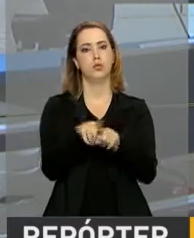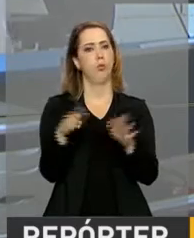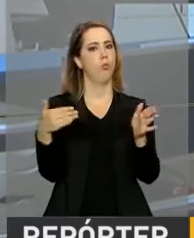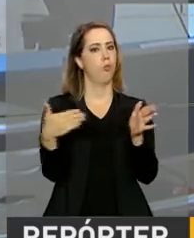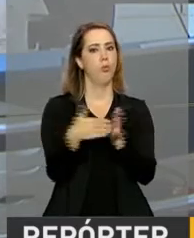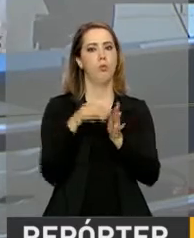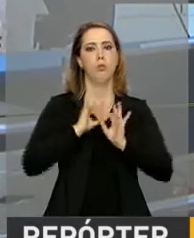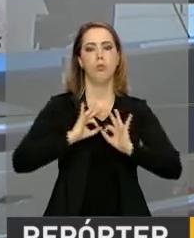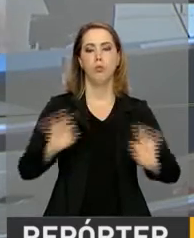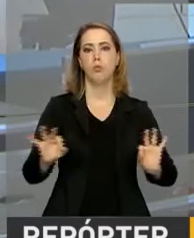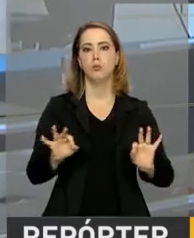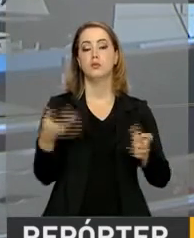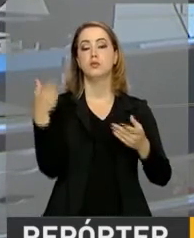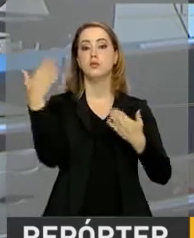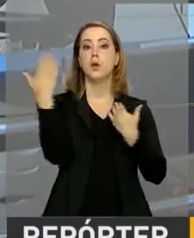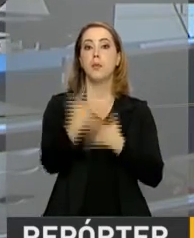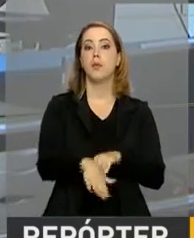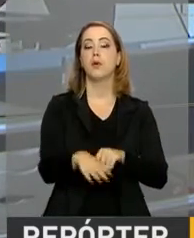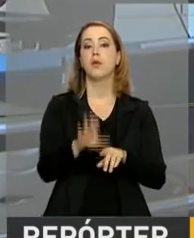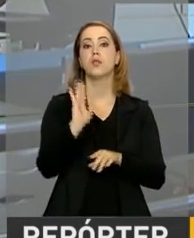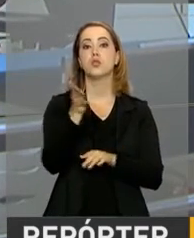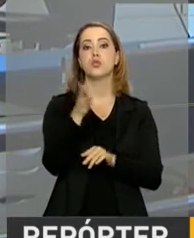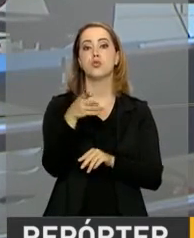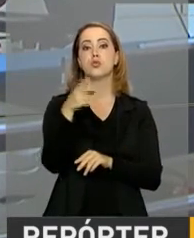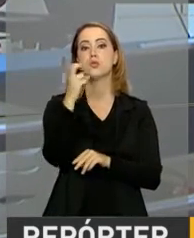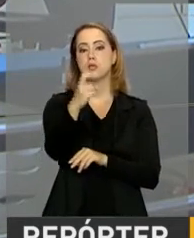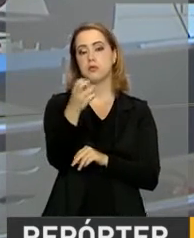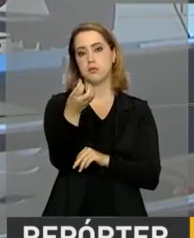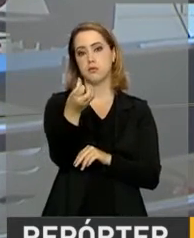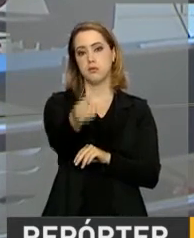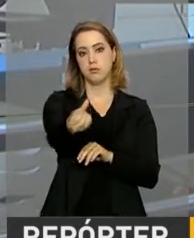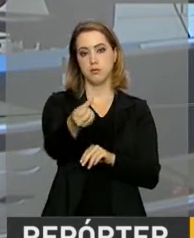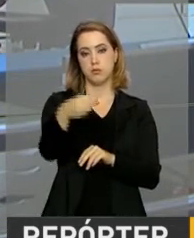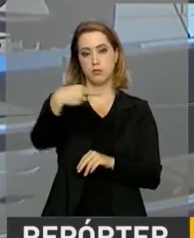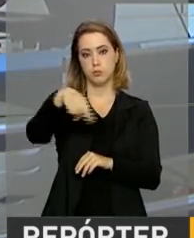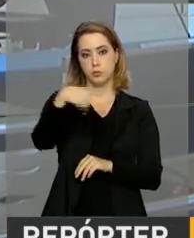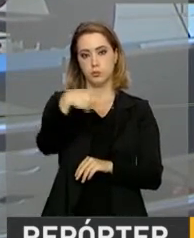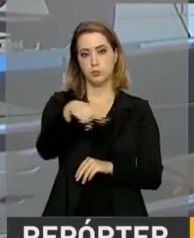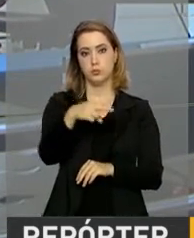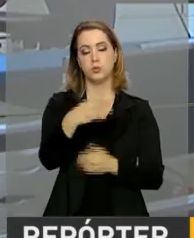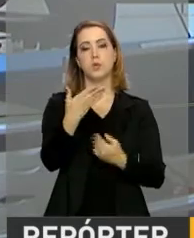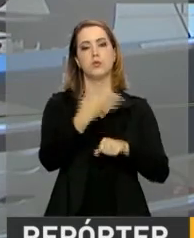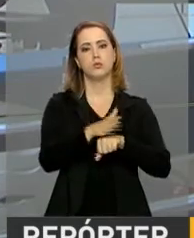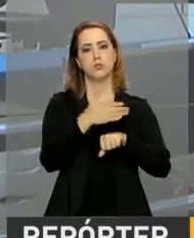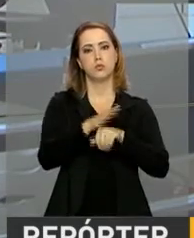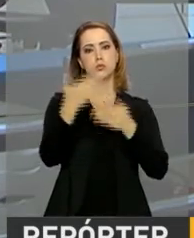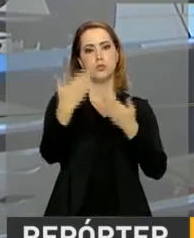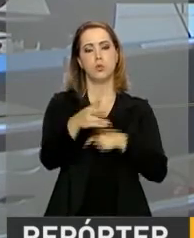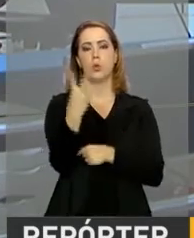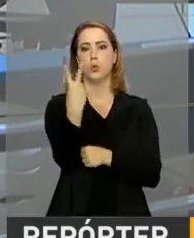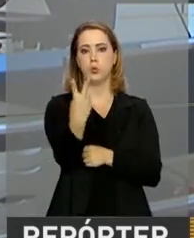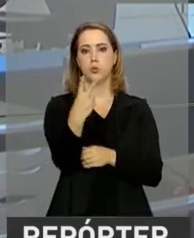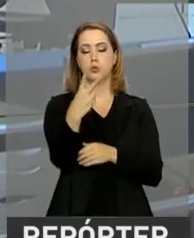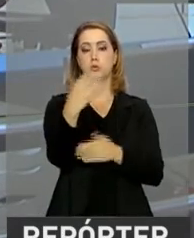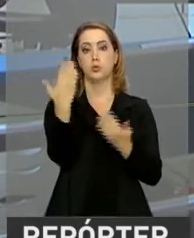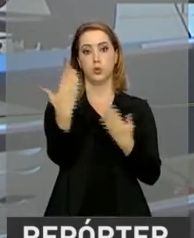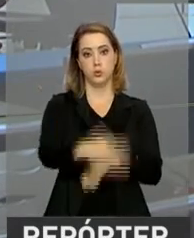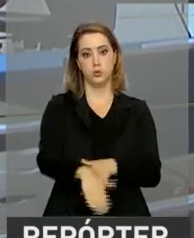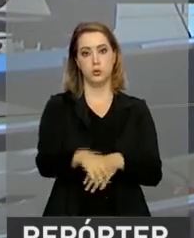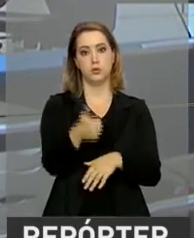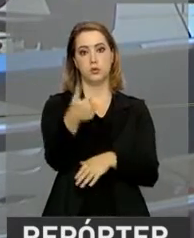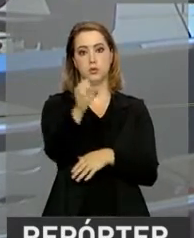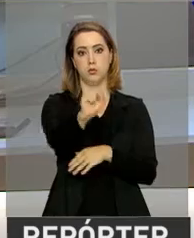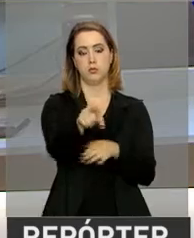antes das provas que estão marcadas para os dias 5 e 6 de novembro o teste está dividida em duas provas somando 180